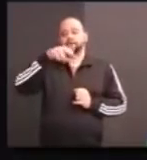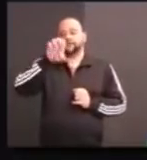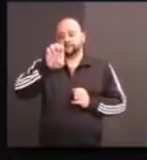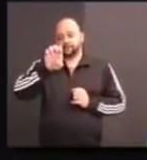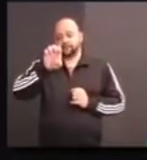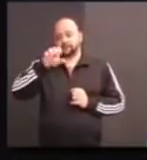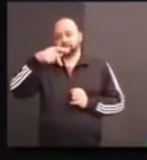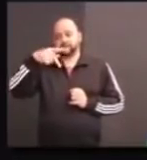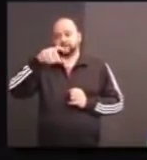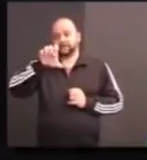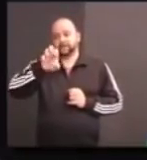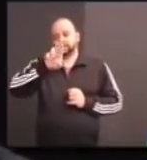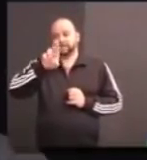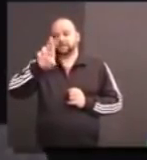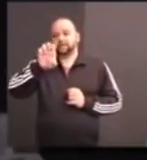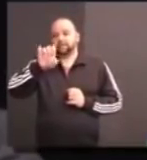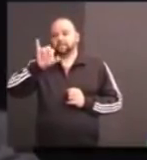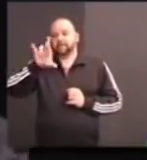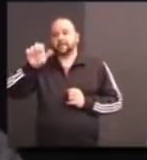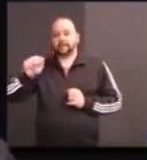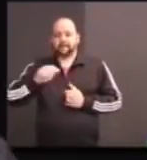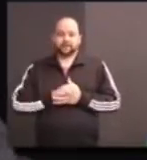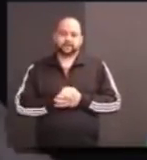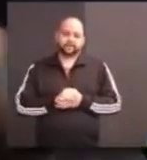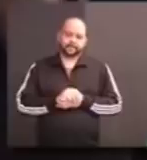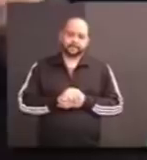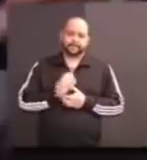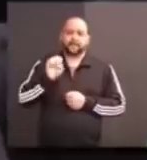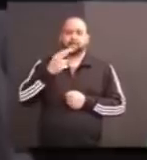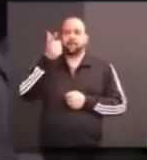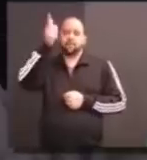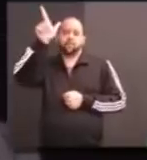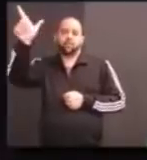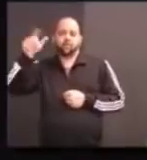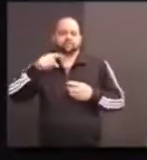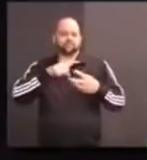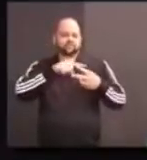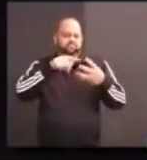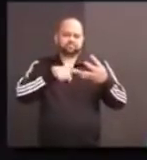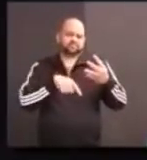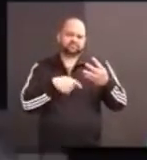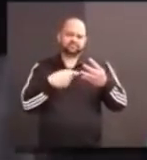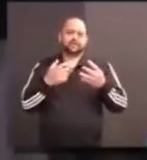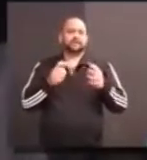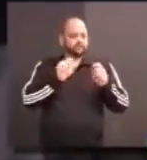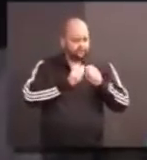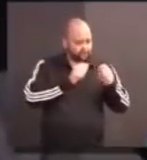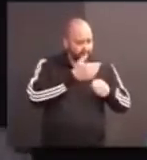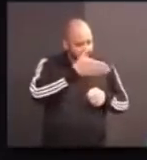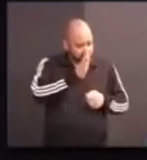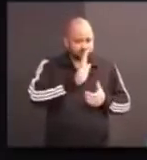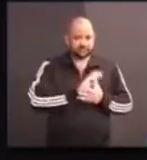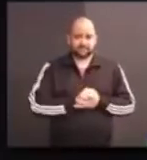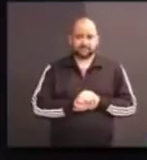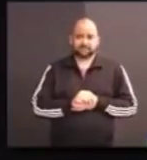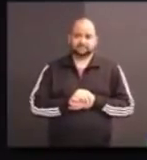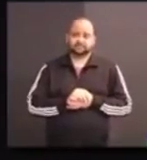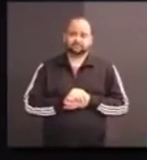Façam. Por que não fazer um encontro em torno de não sei quem? Façam.